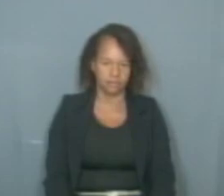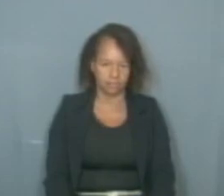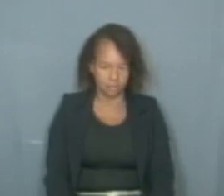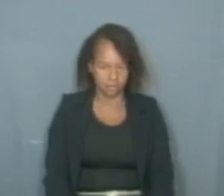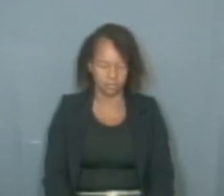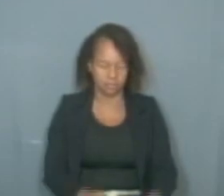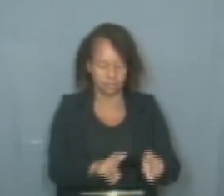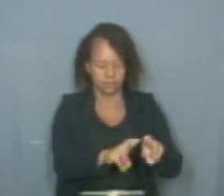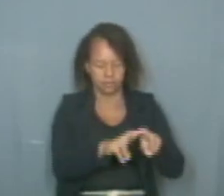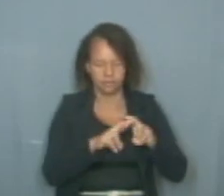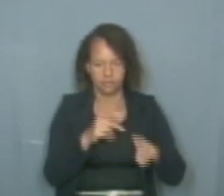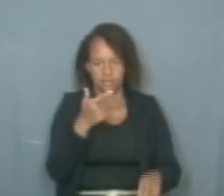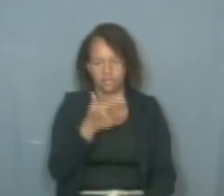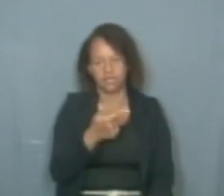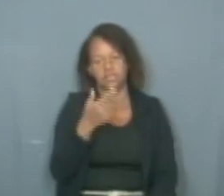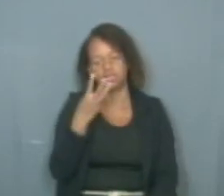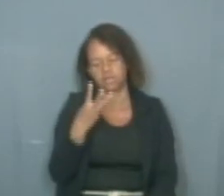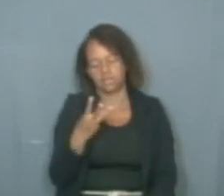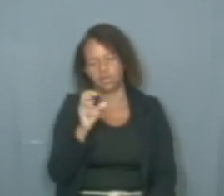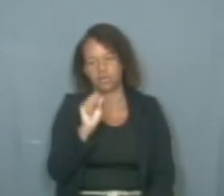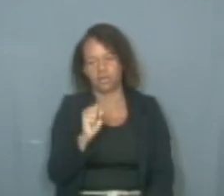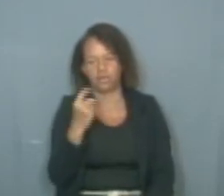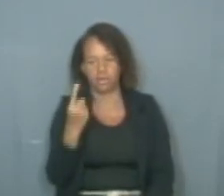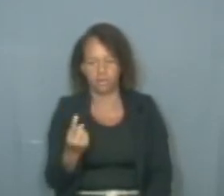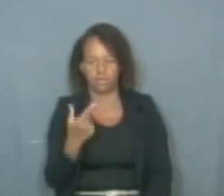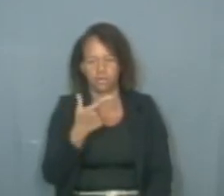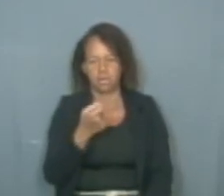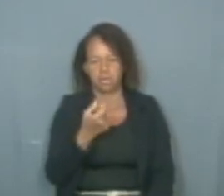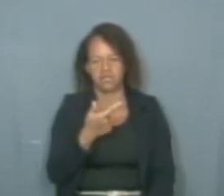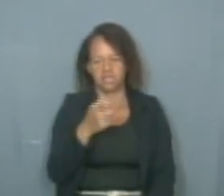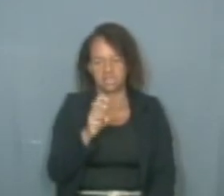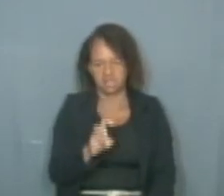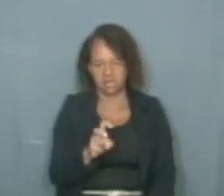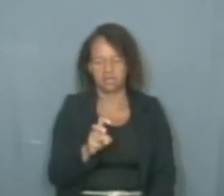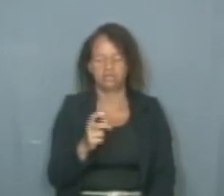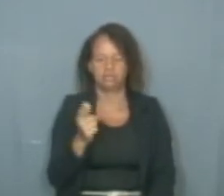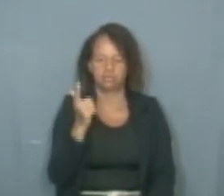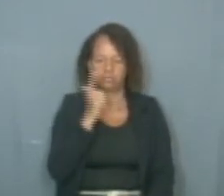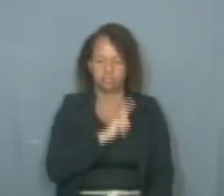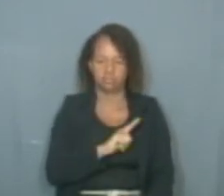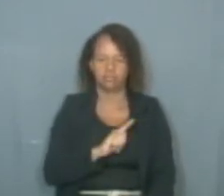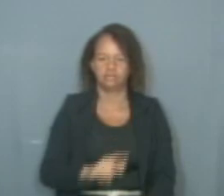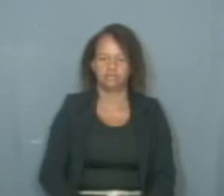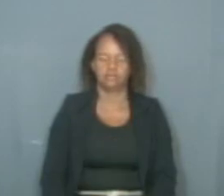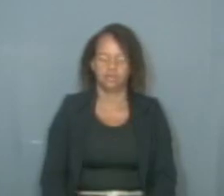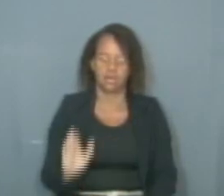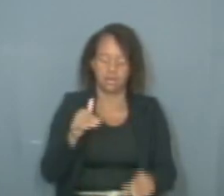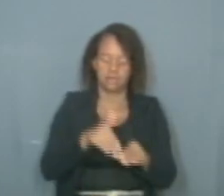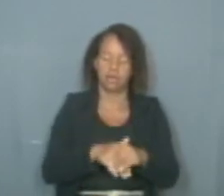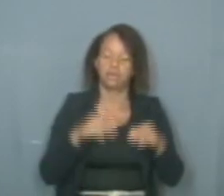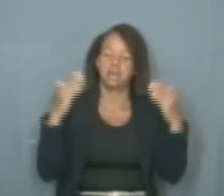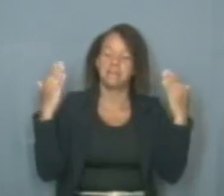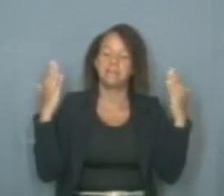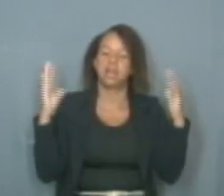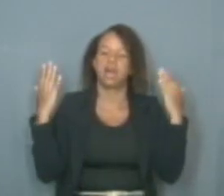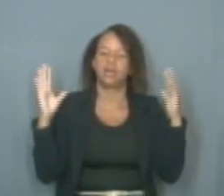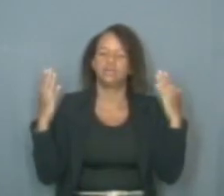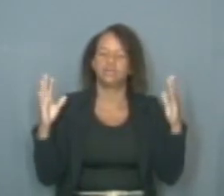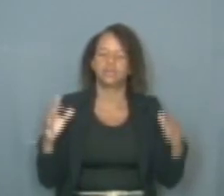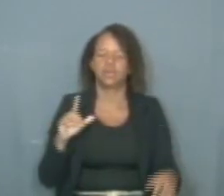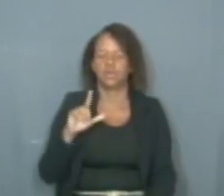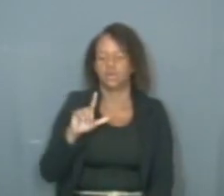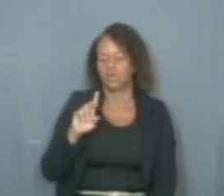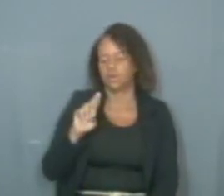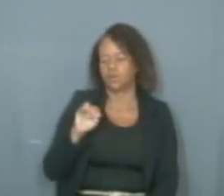O requerimento 2381 de 25 concede um voto de aplausos ao senhor